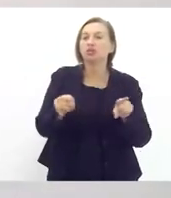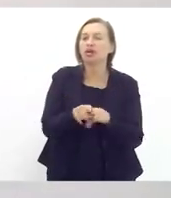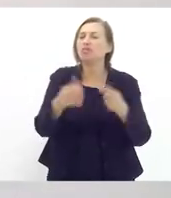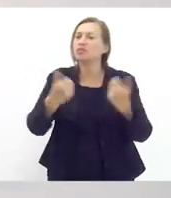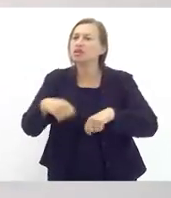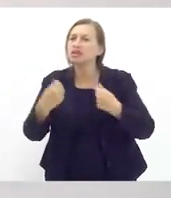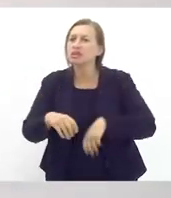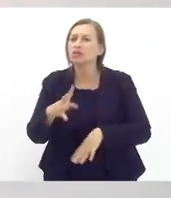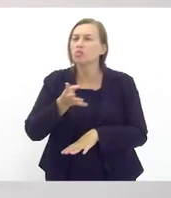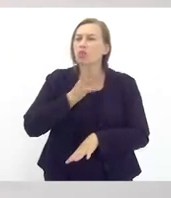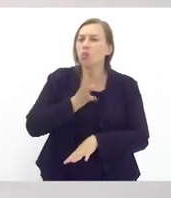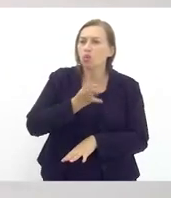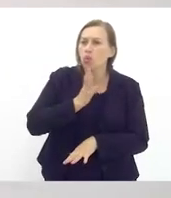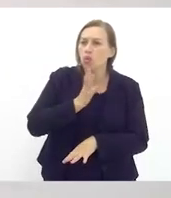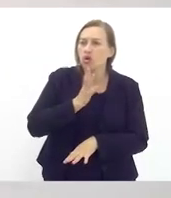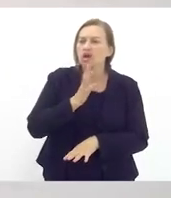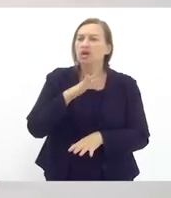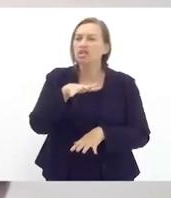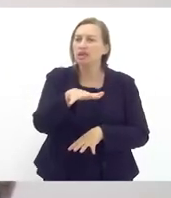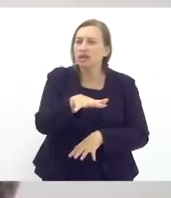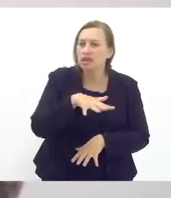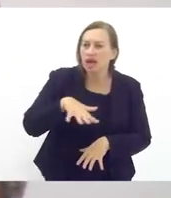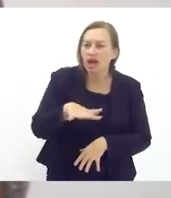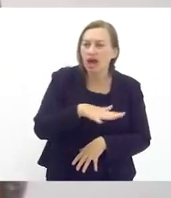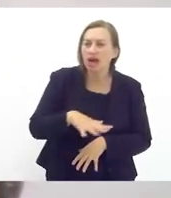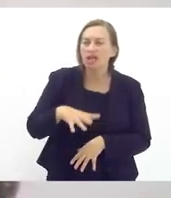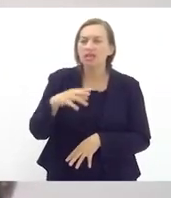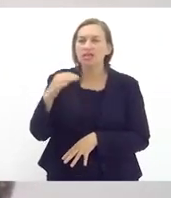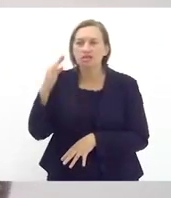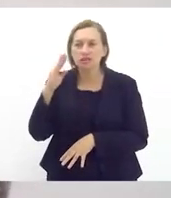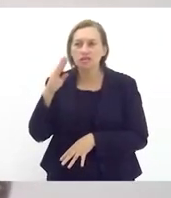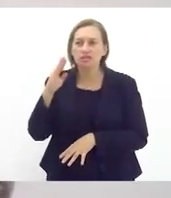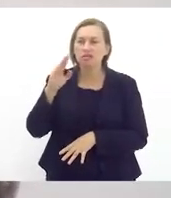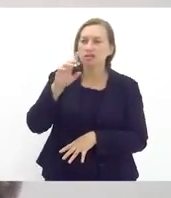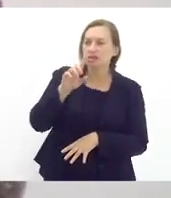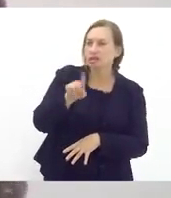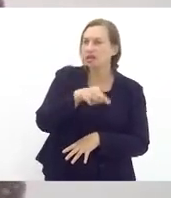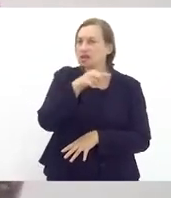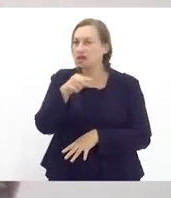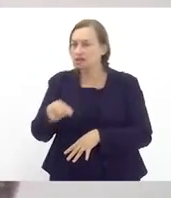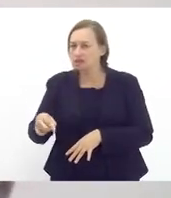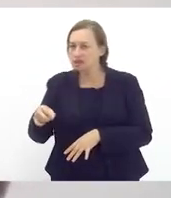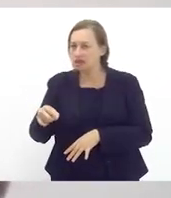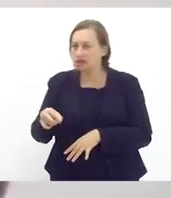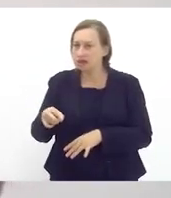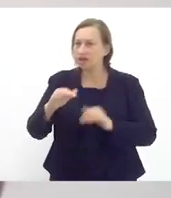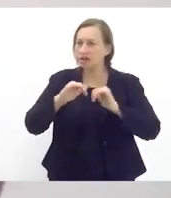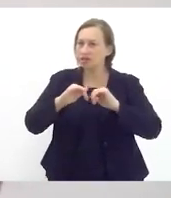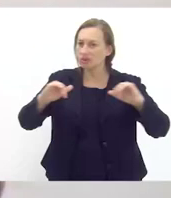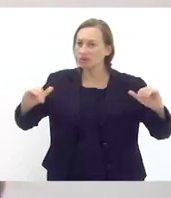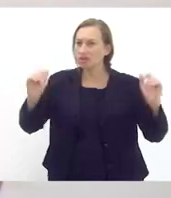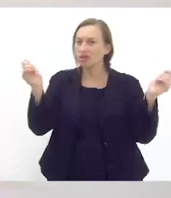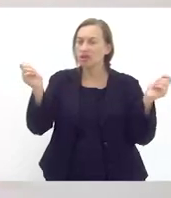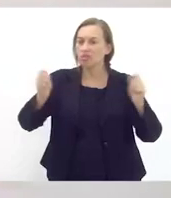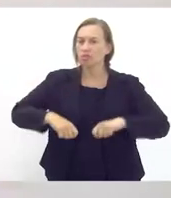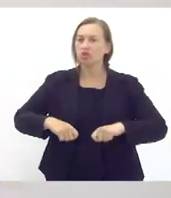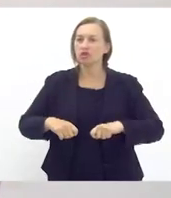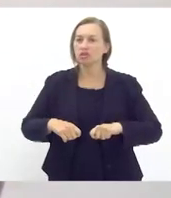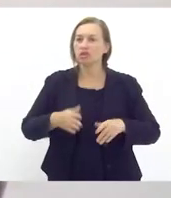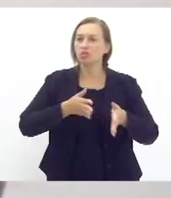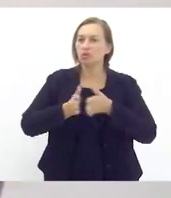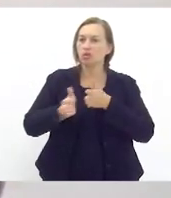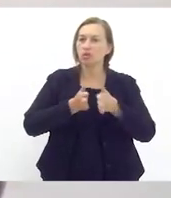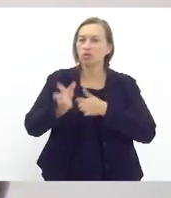reconhecer que setores historicamentes excluídos apartados da possibilidade de